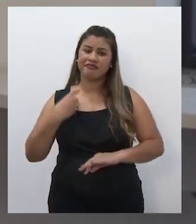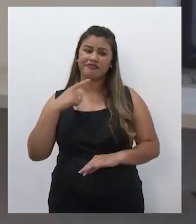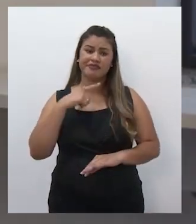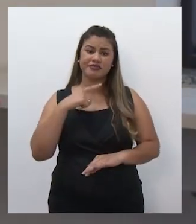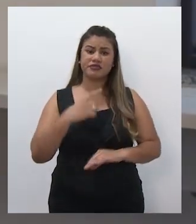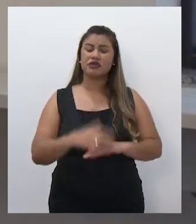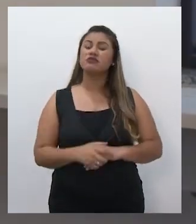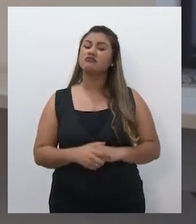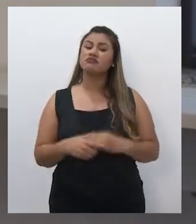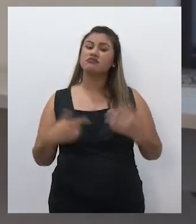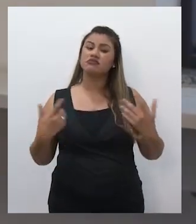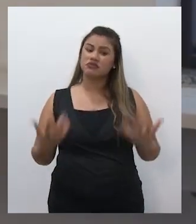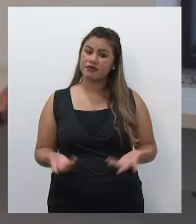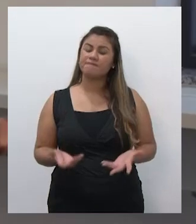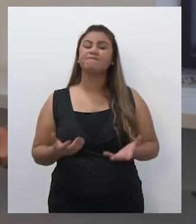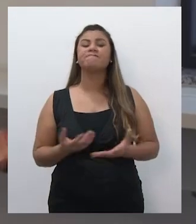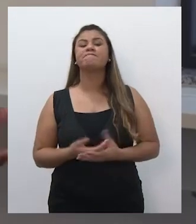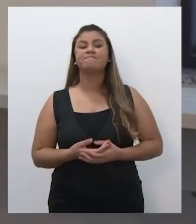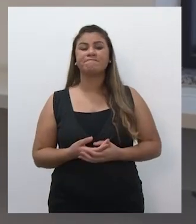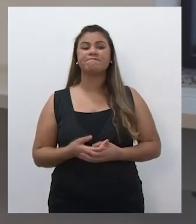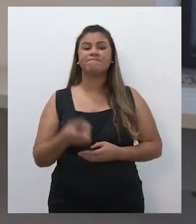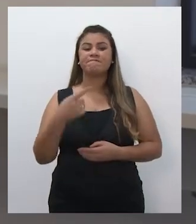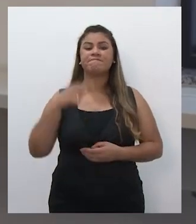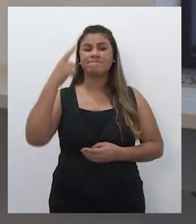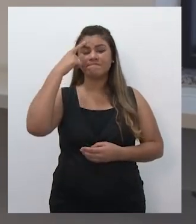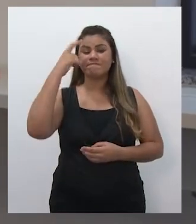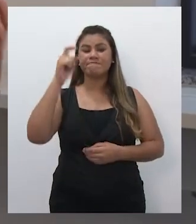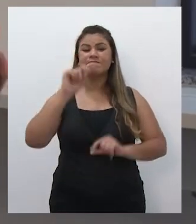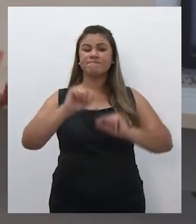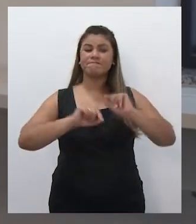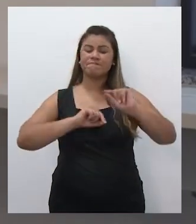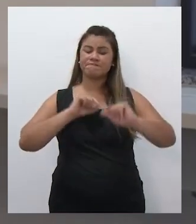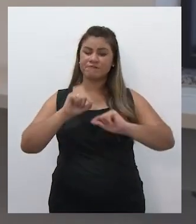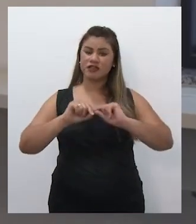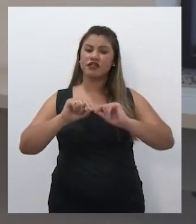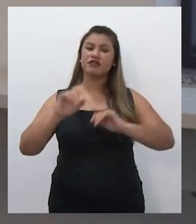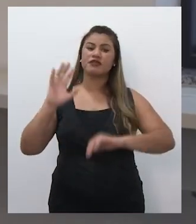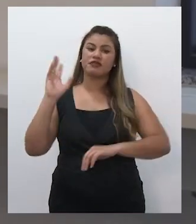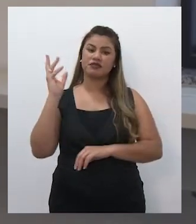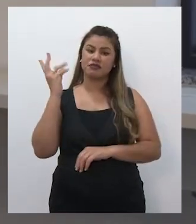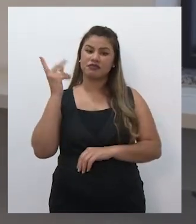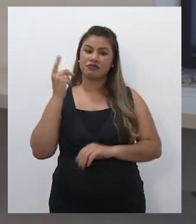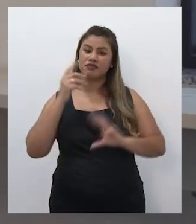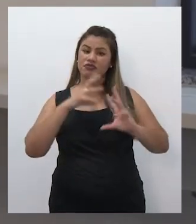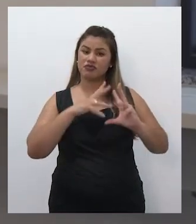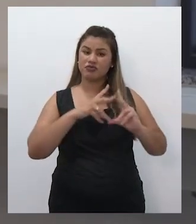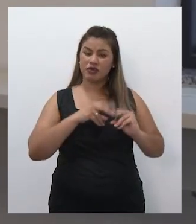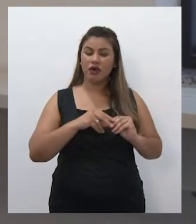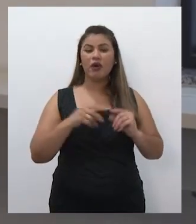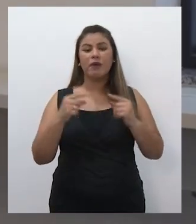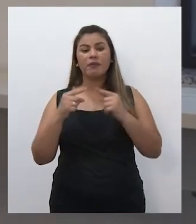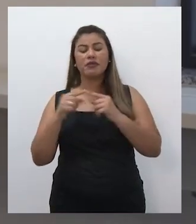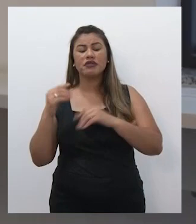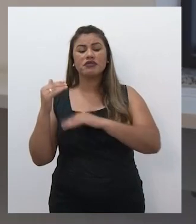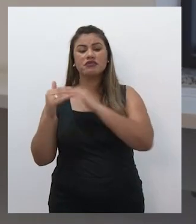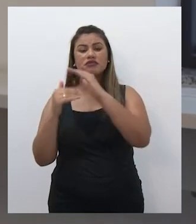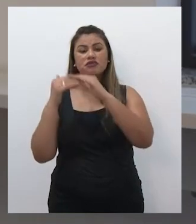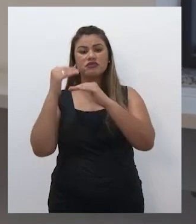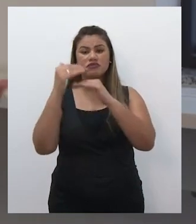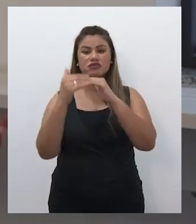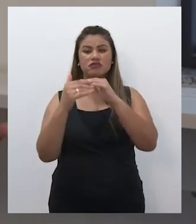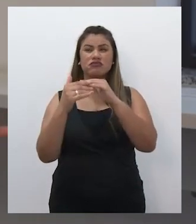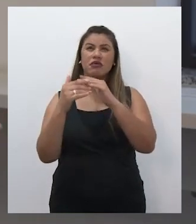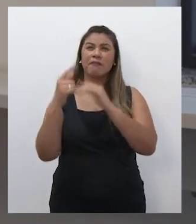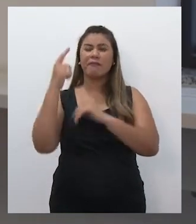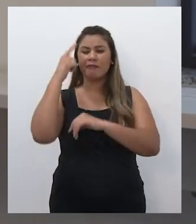por conta disso, a ideia, então, é que essas competências gerais possam ser desenvolvidas não de